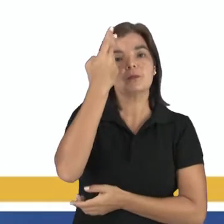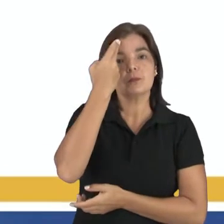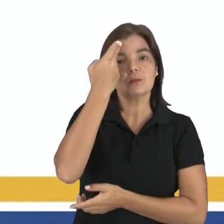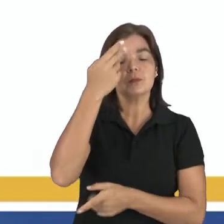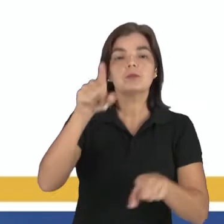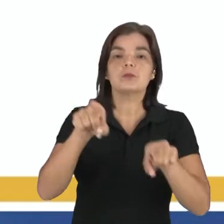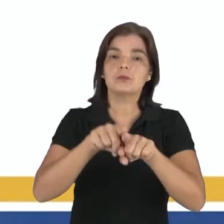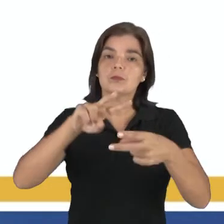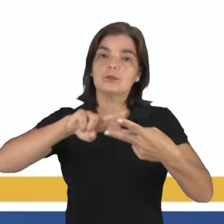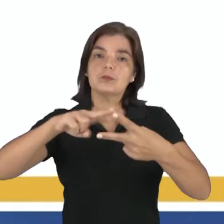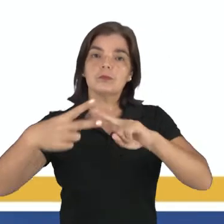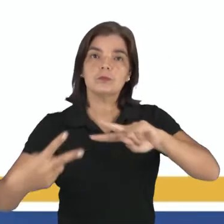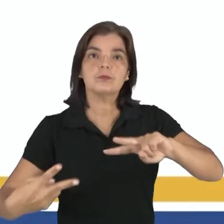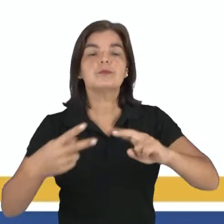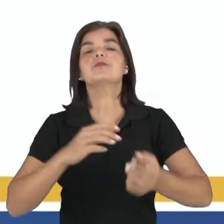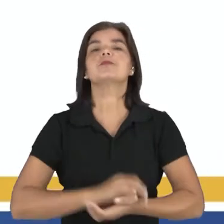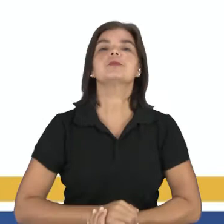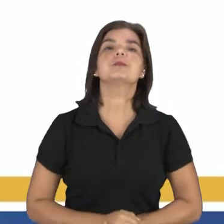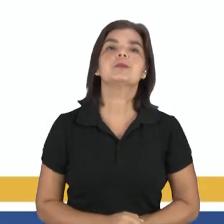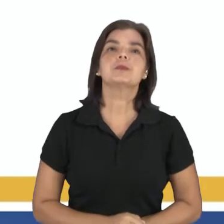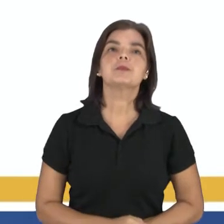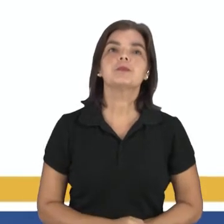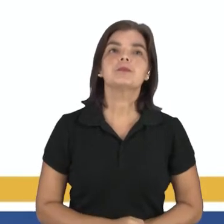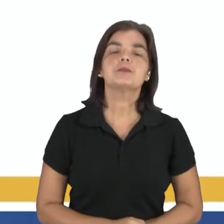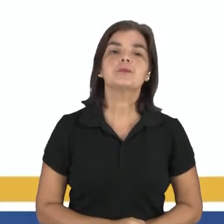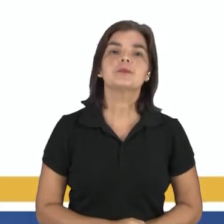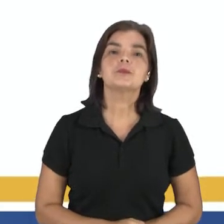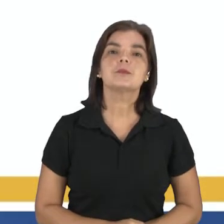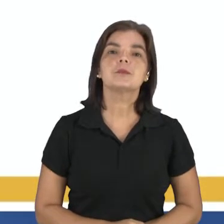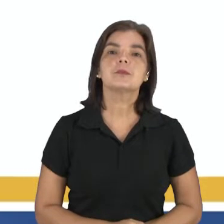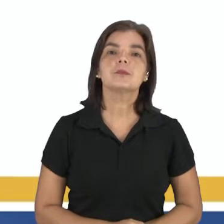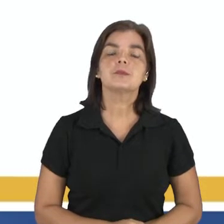natural e genética.